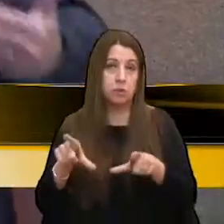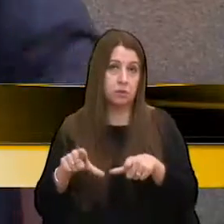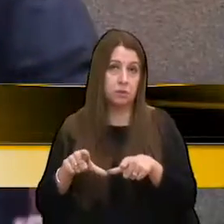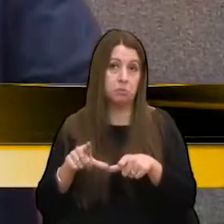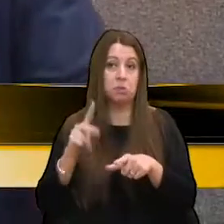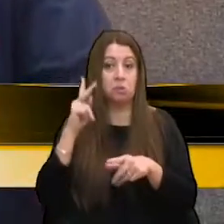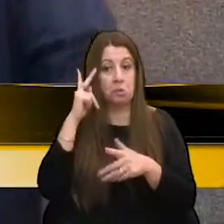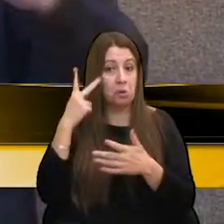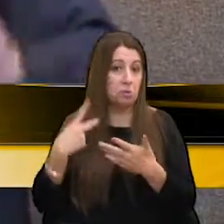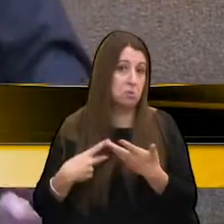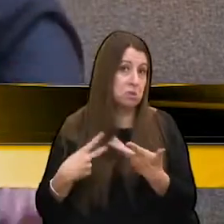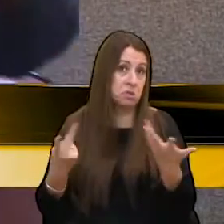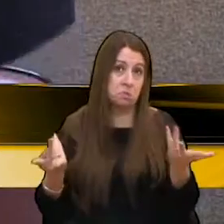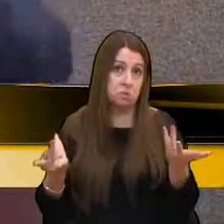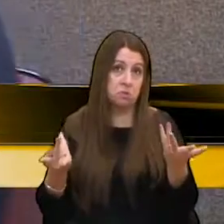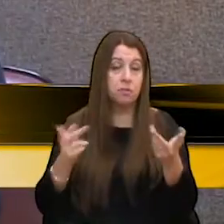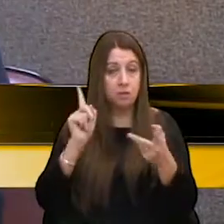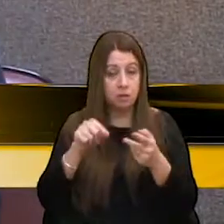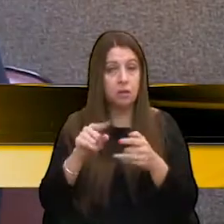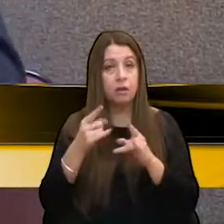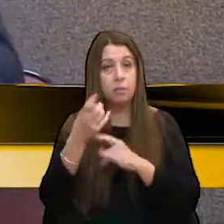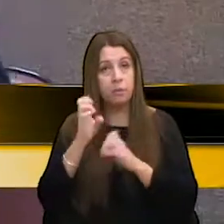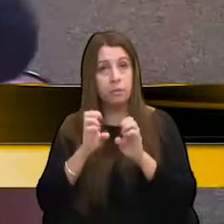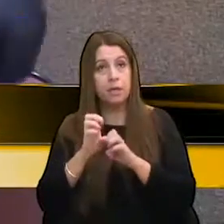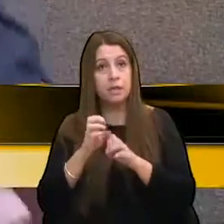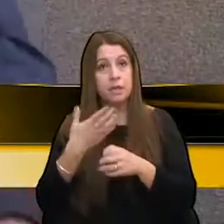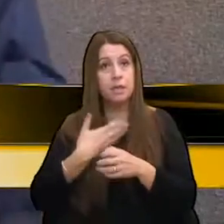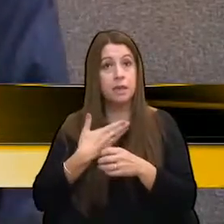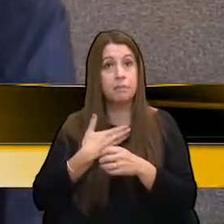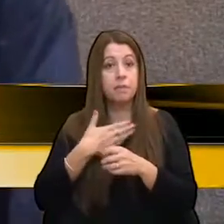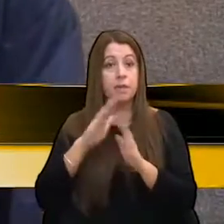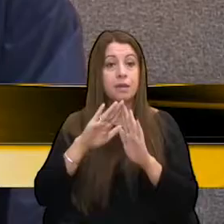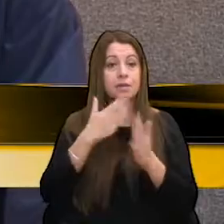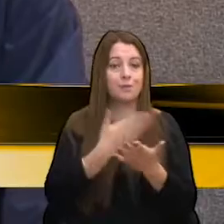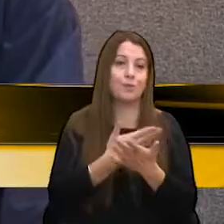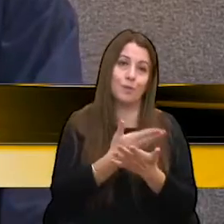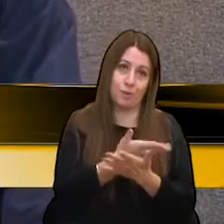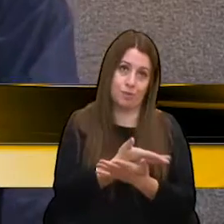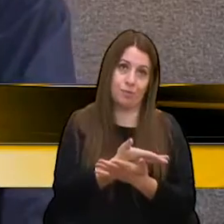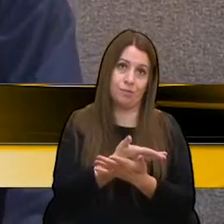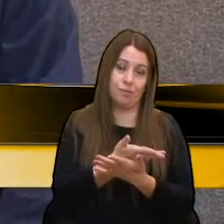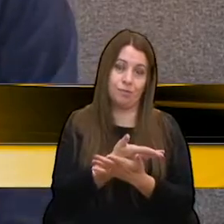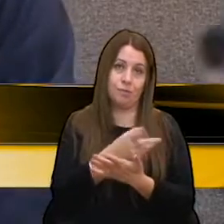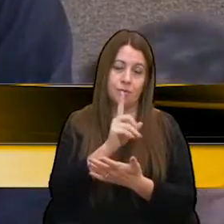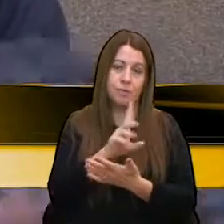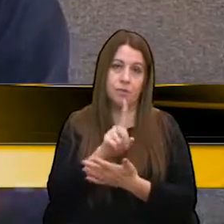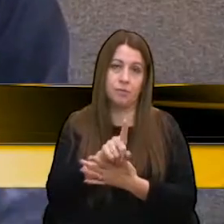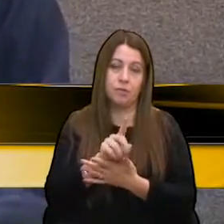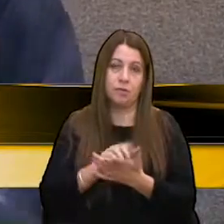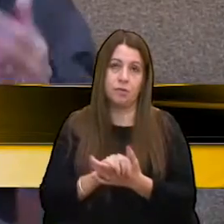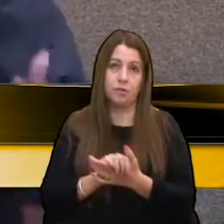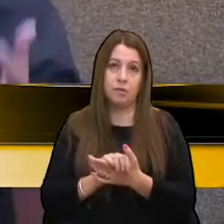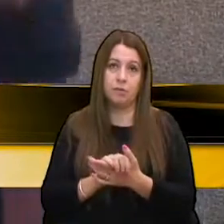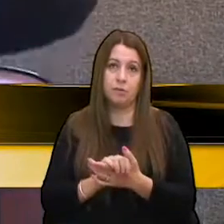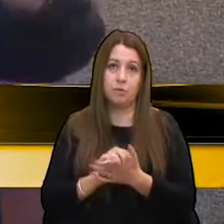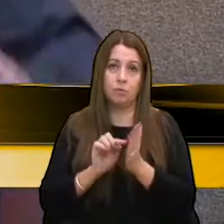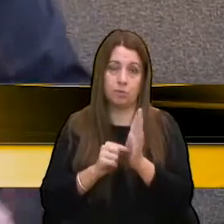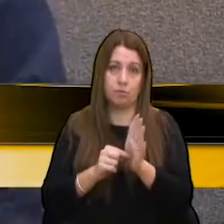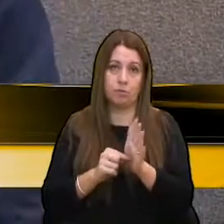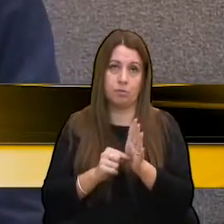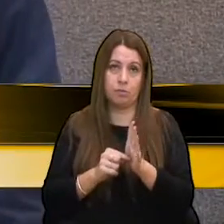certificado, um reconhecimento de que é uma empresa amiga daquela escola. E só para salientar